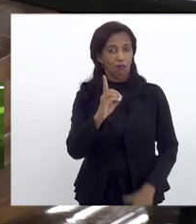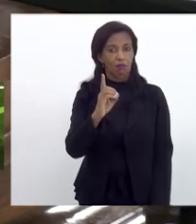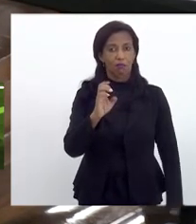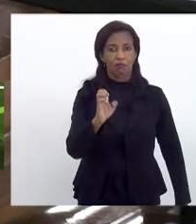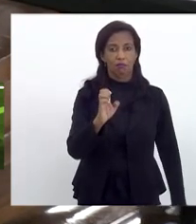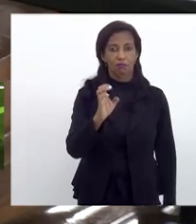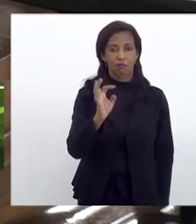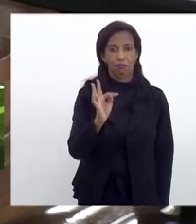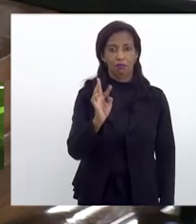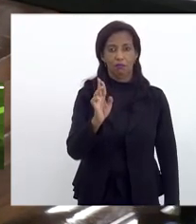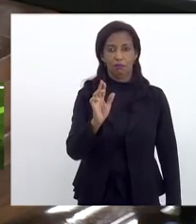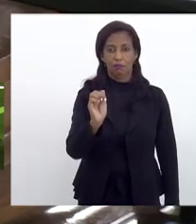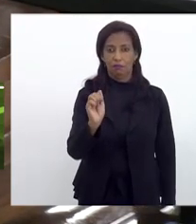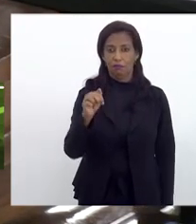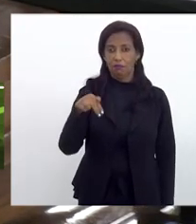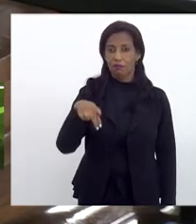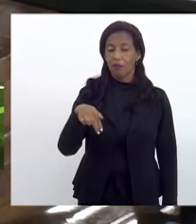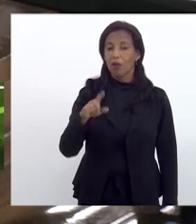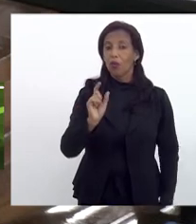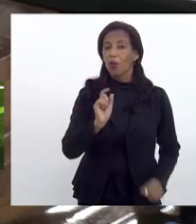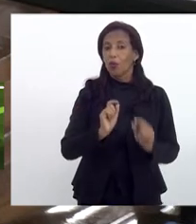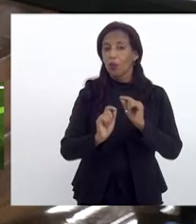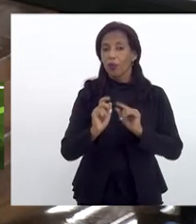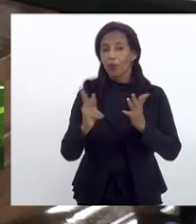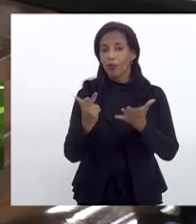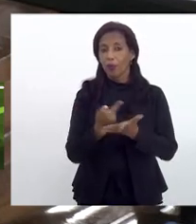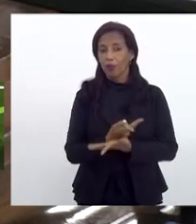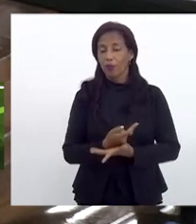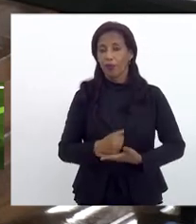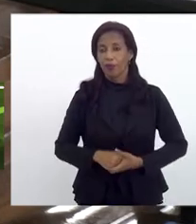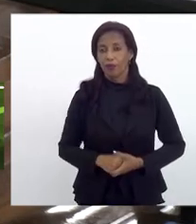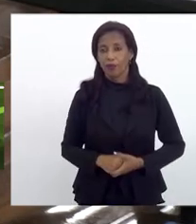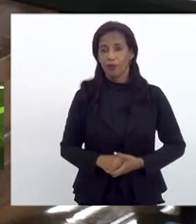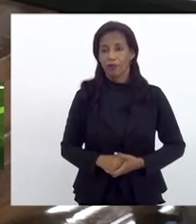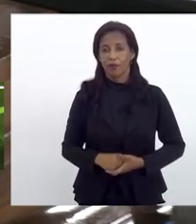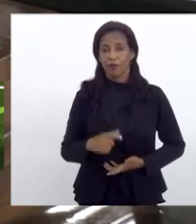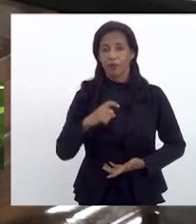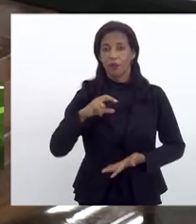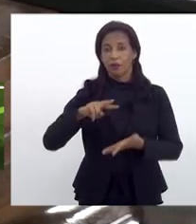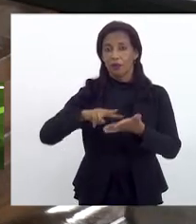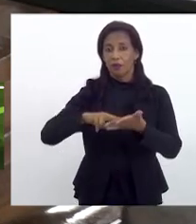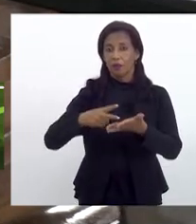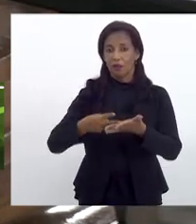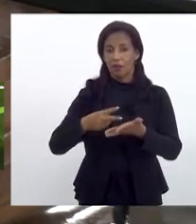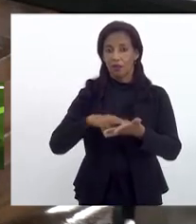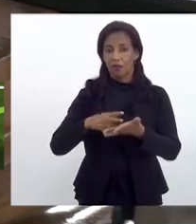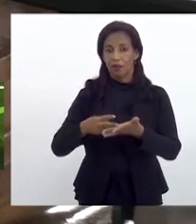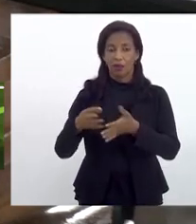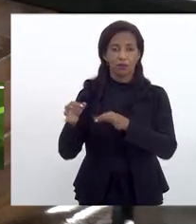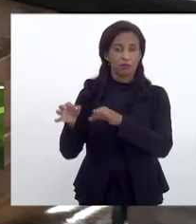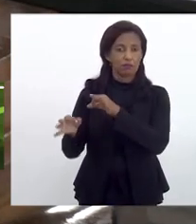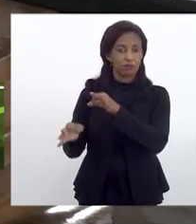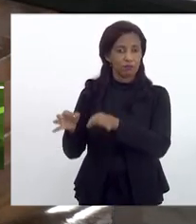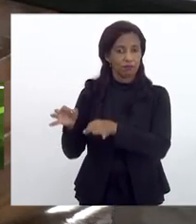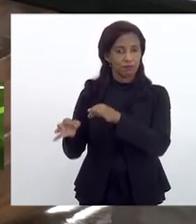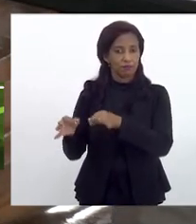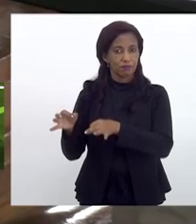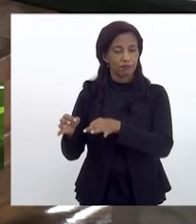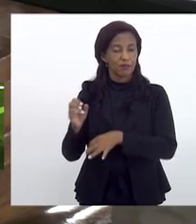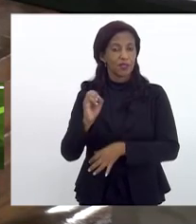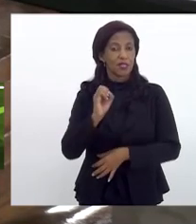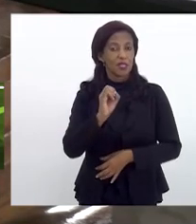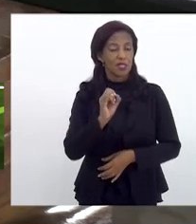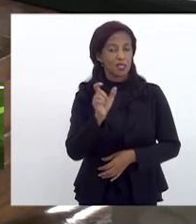O que que aconteceu? Tem uma Interpretação Jurídica Que se